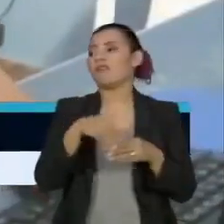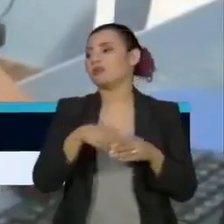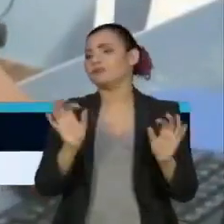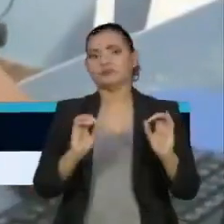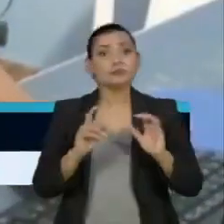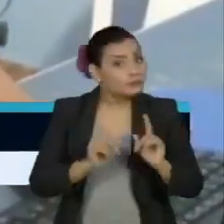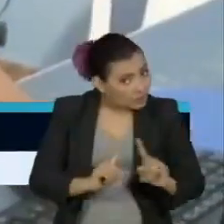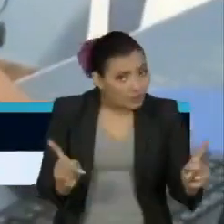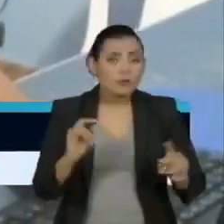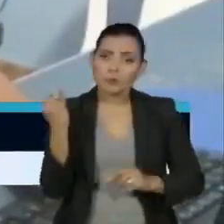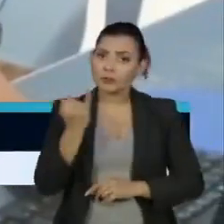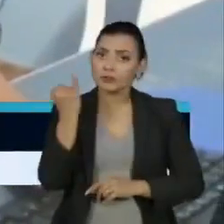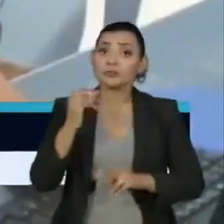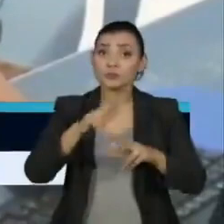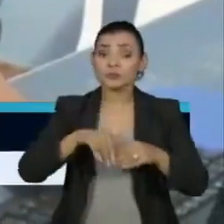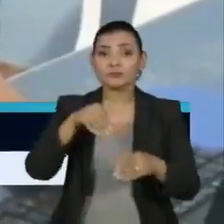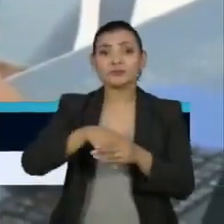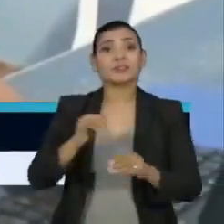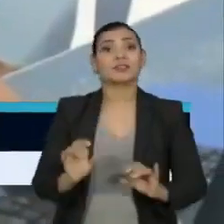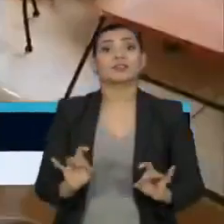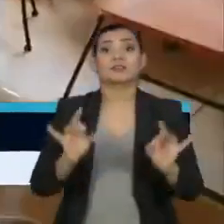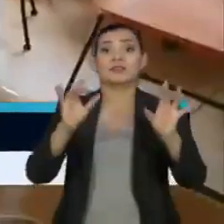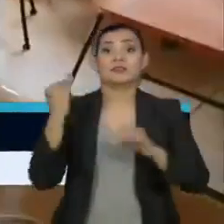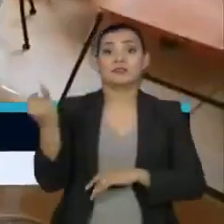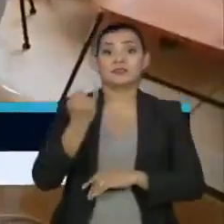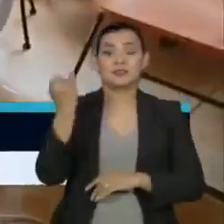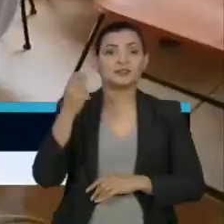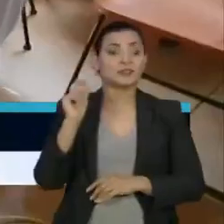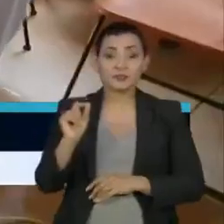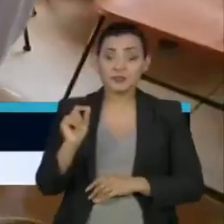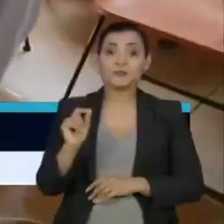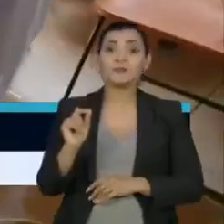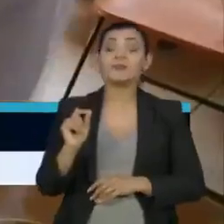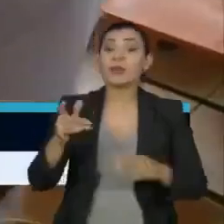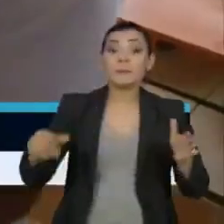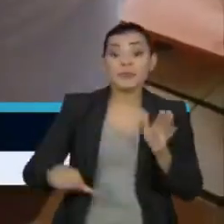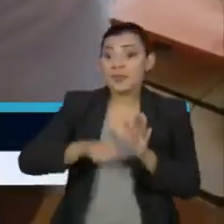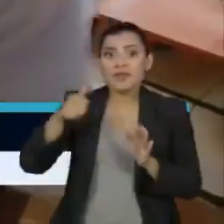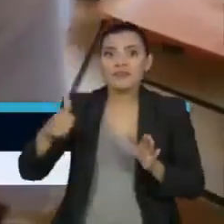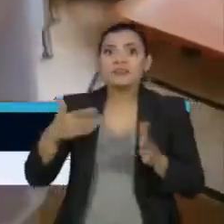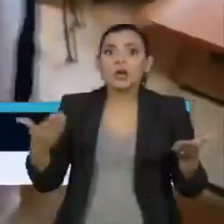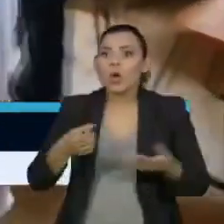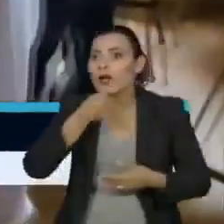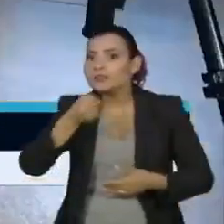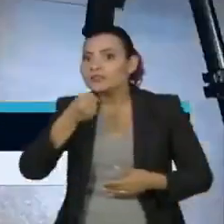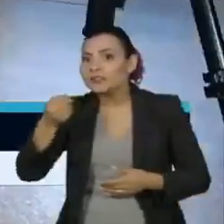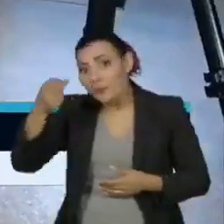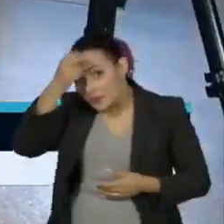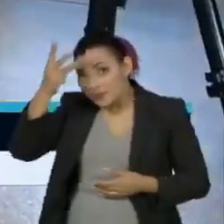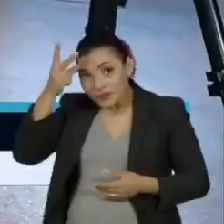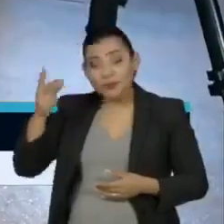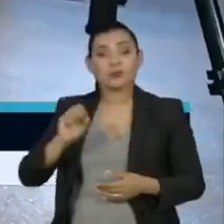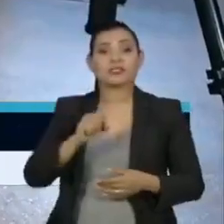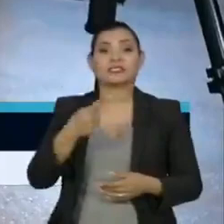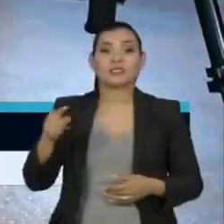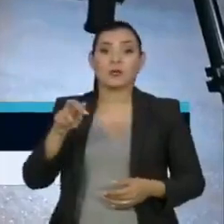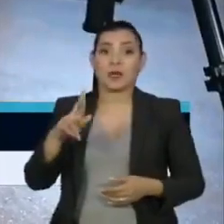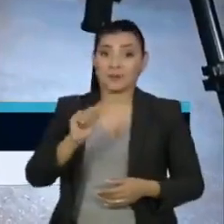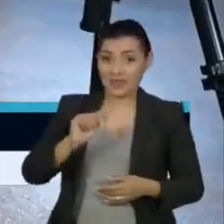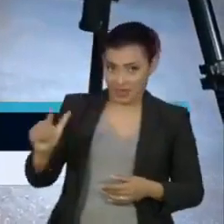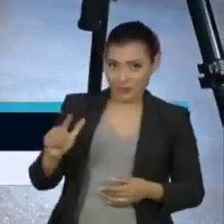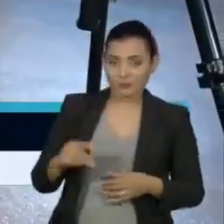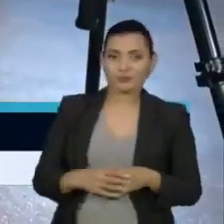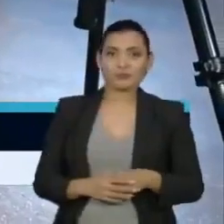cobertura especial das eleições, a primeira da rede, os comunicadores vão entrevistar os candidatos à Prefeitura de São Gabriel da